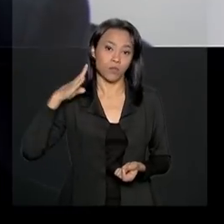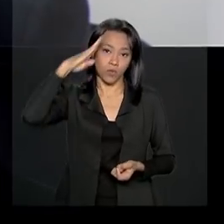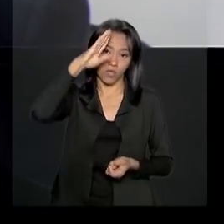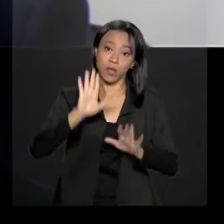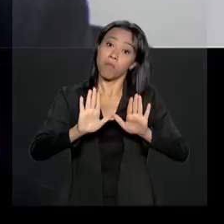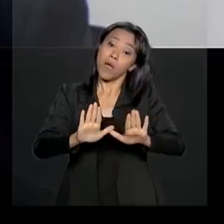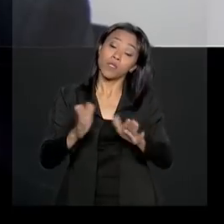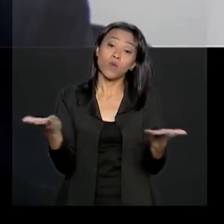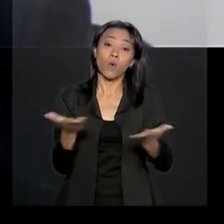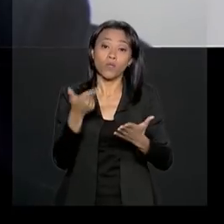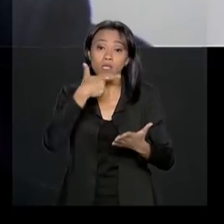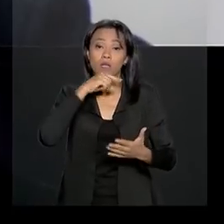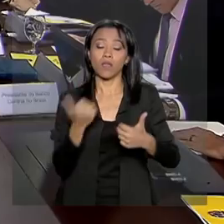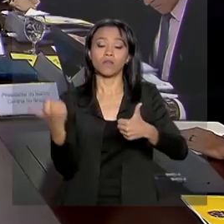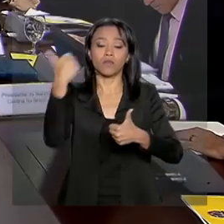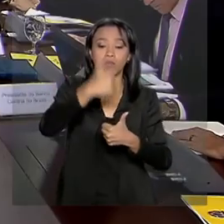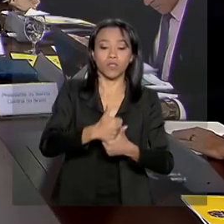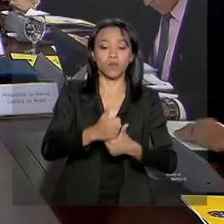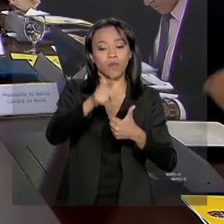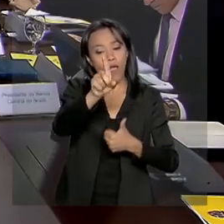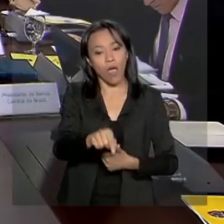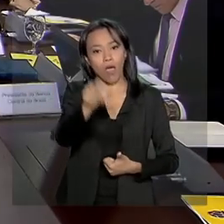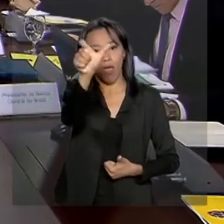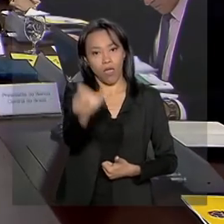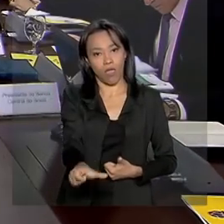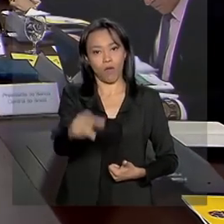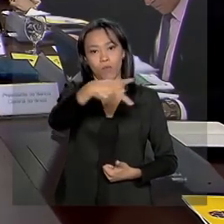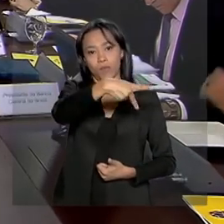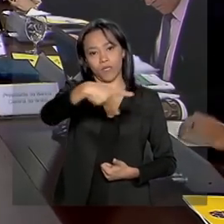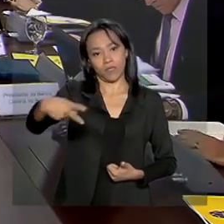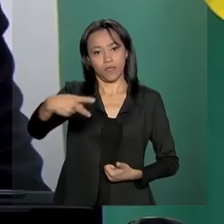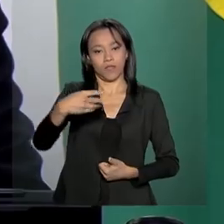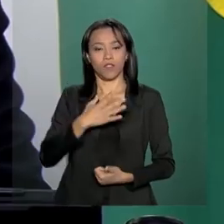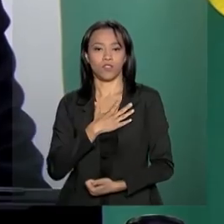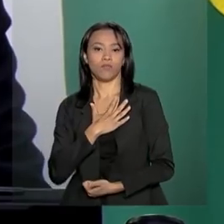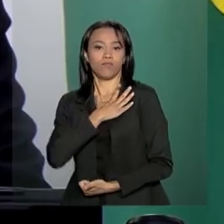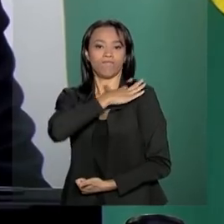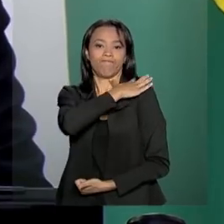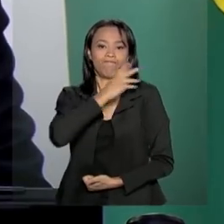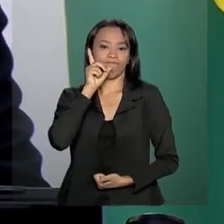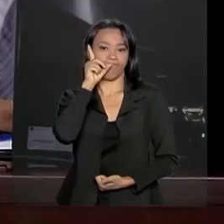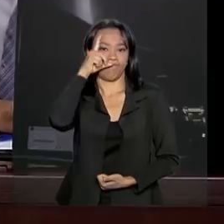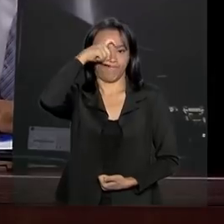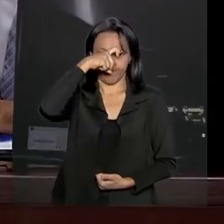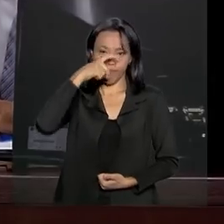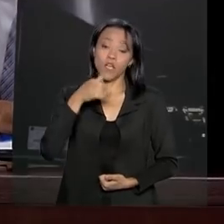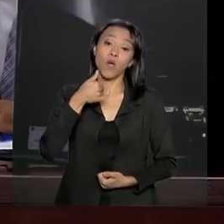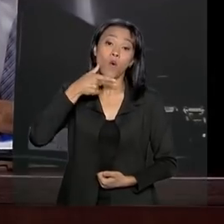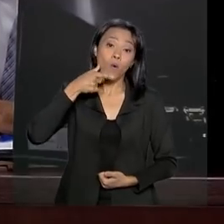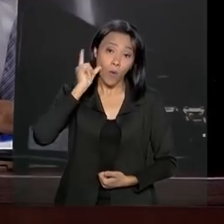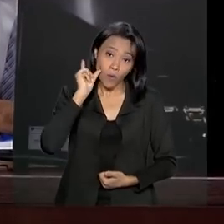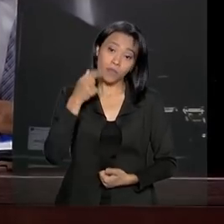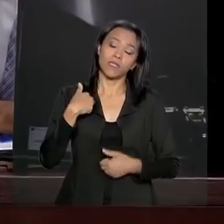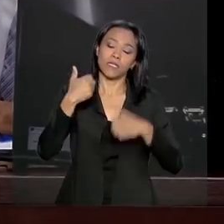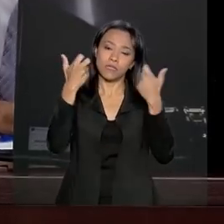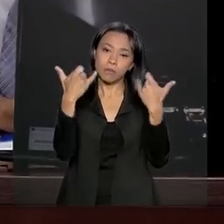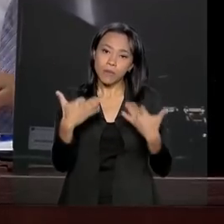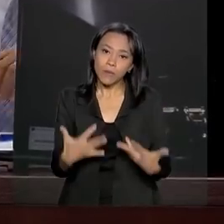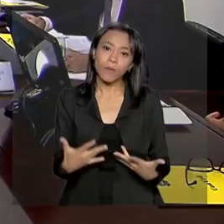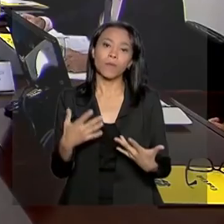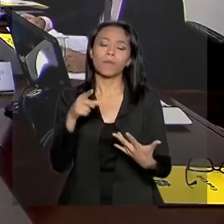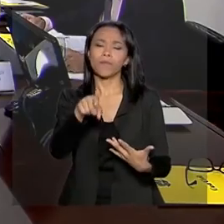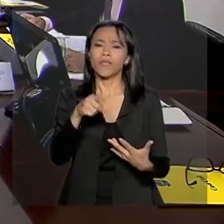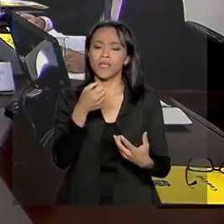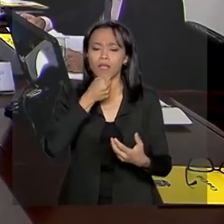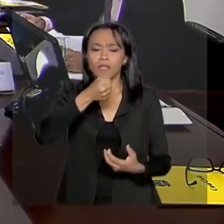esse encontro é o presidente em exercício, Hamilton Mourão. E ele disse ontem, em entrevista, que as discussões durante